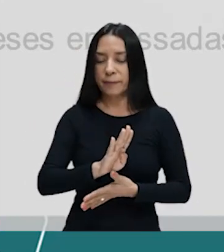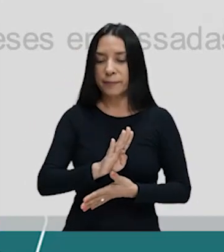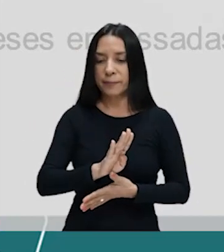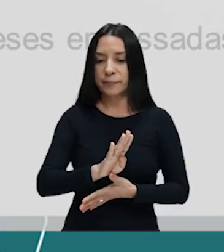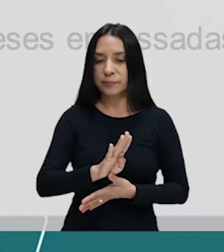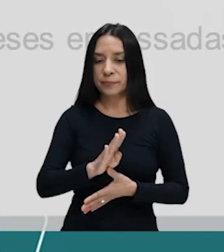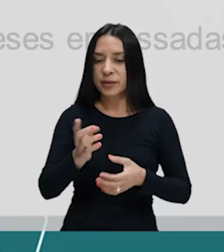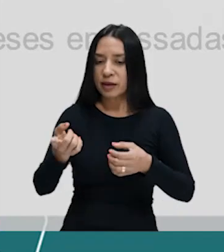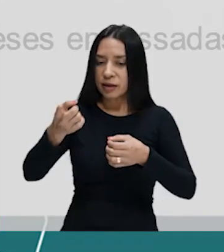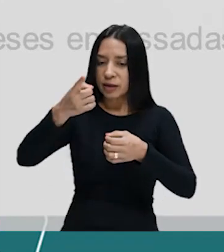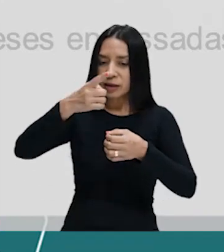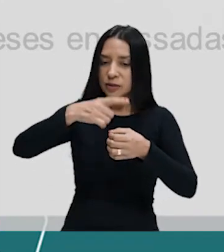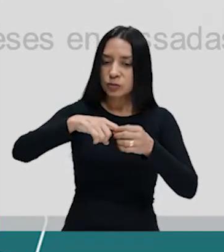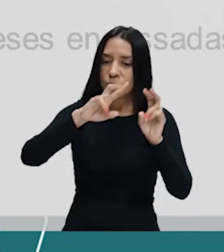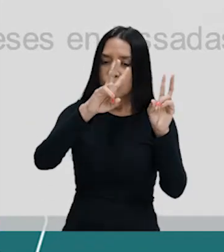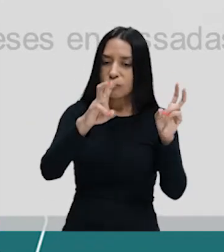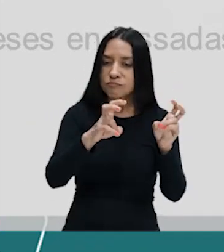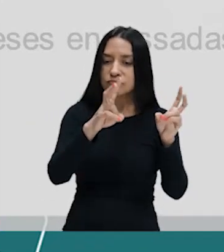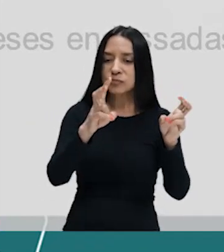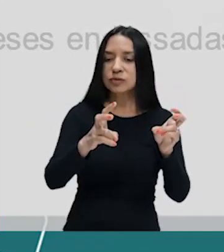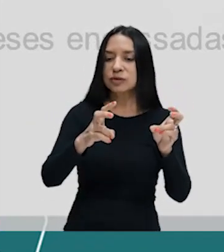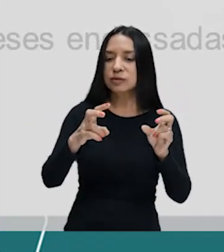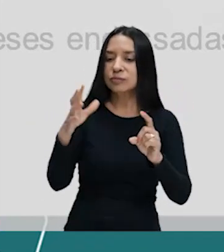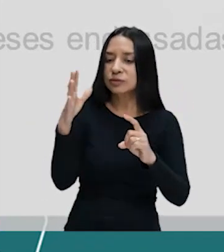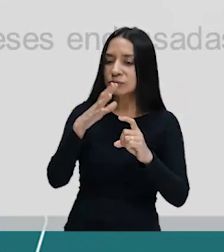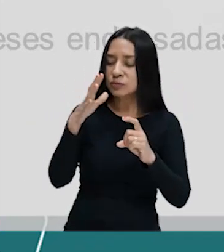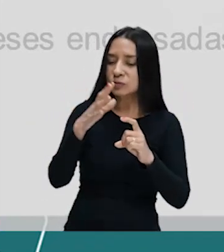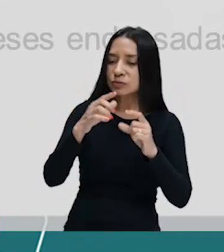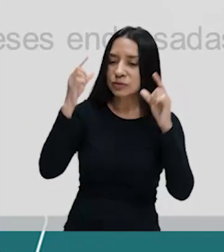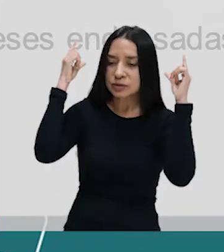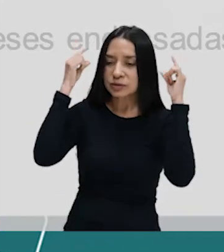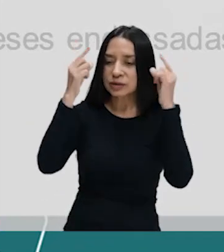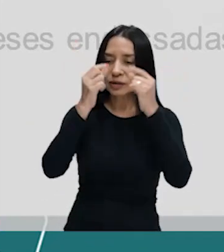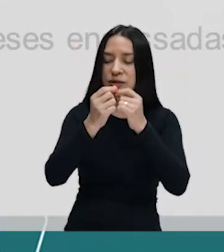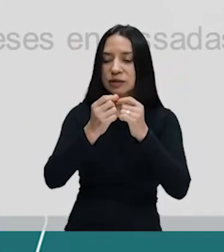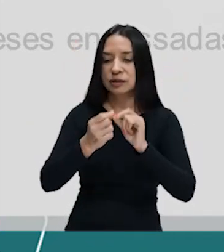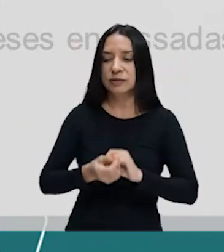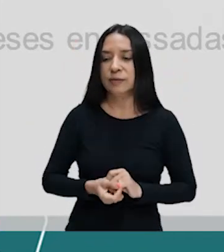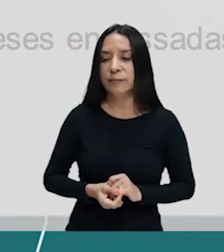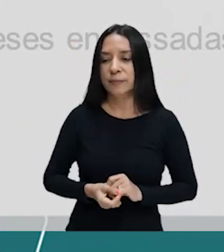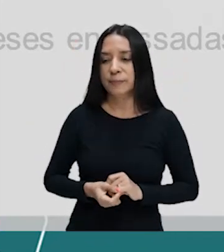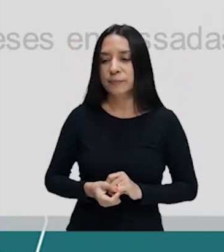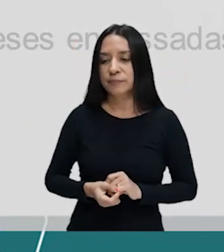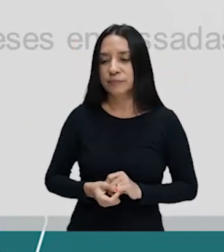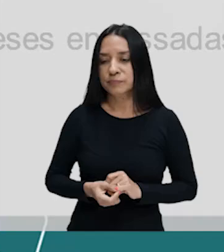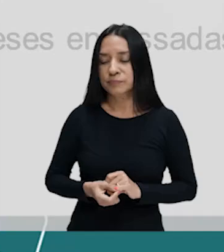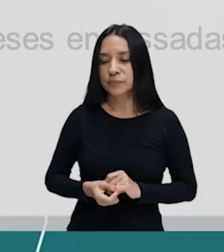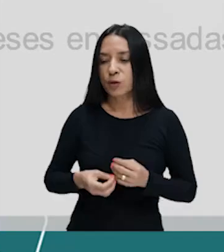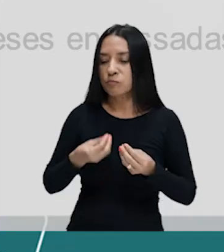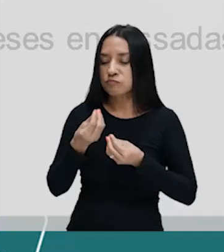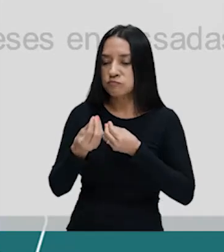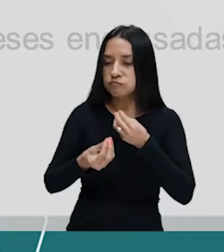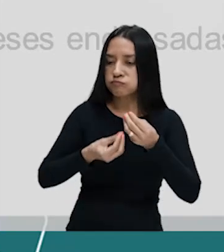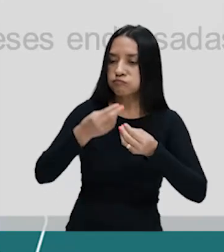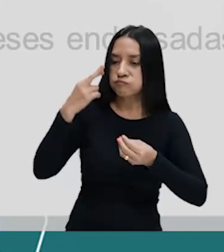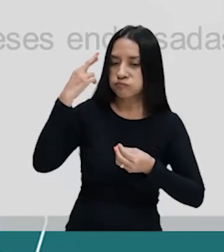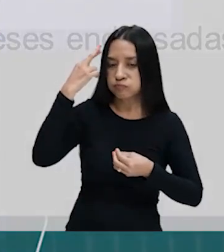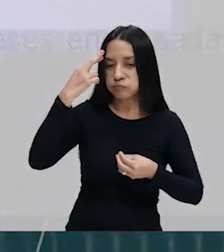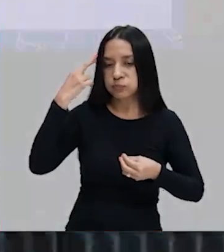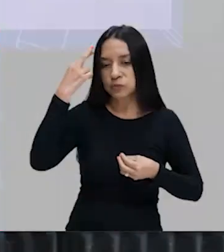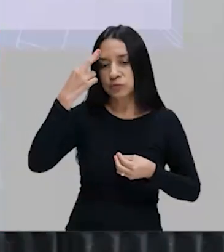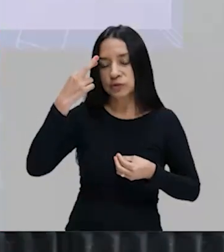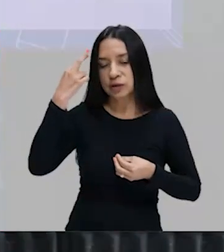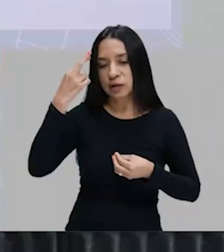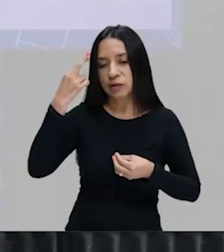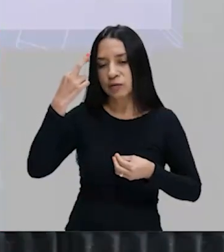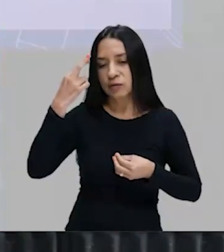ele retoma, né? Porque é um outro discurso sobre aquilo que a mitologia já falava. Mas de forma racional, do logos,